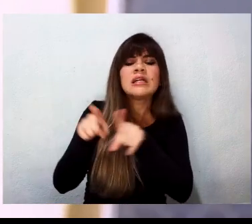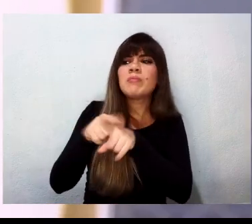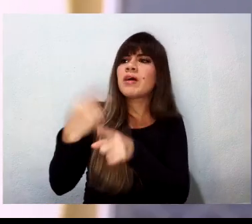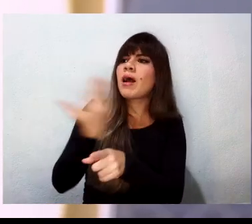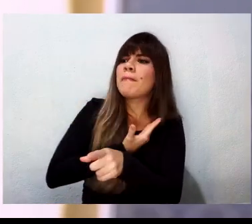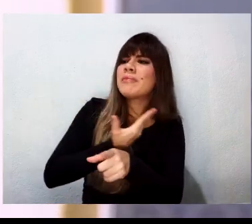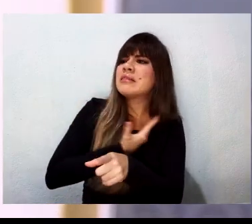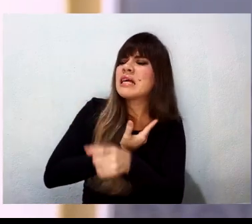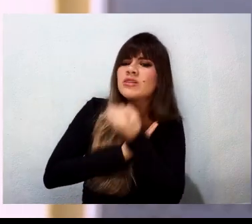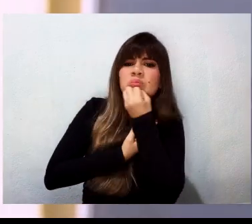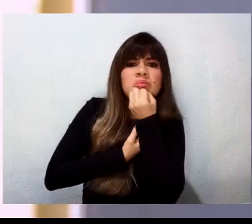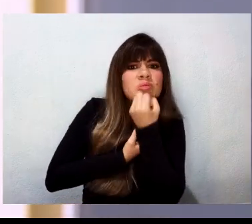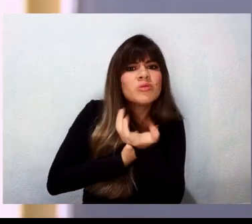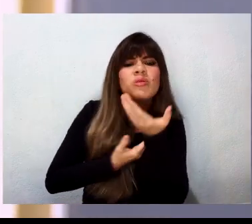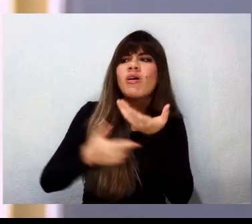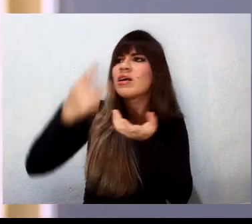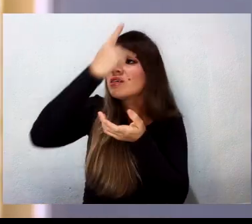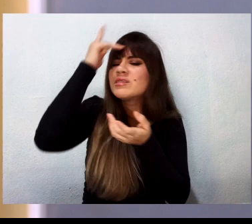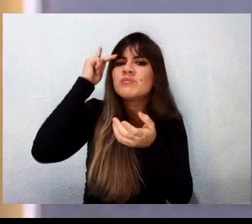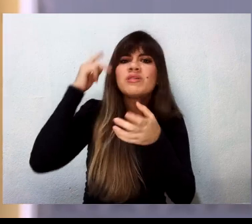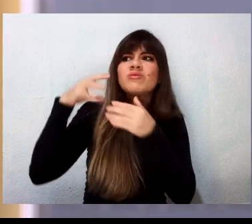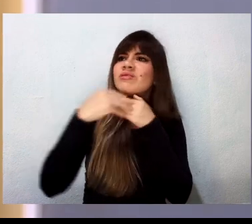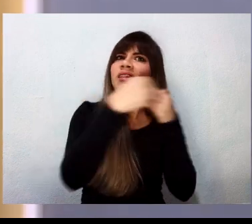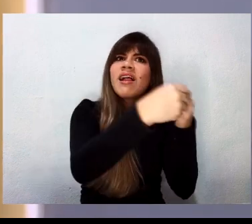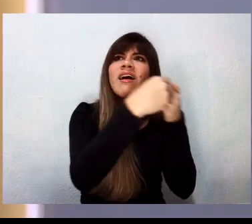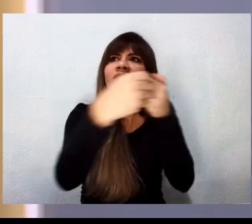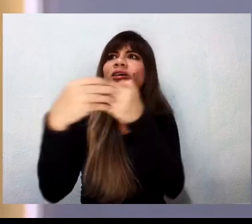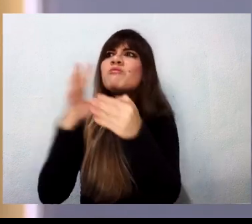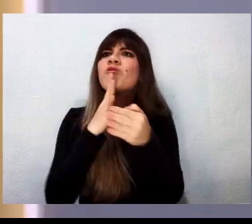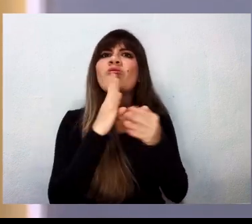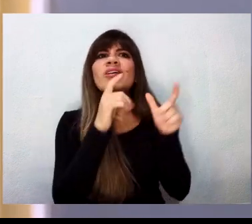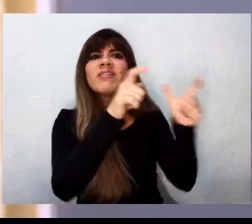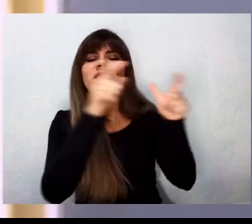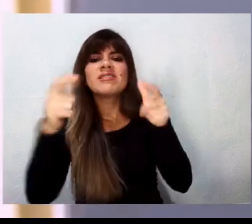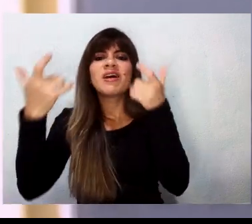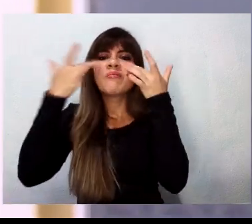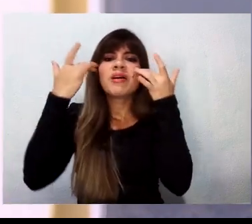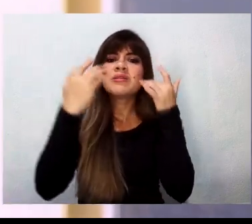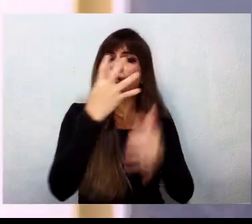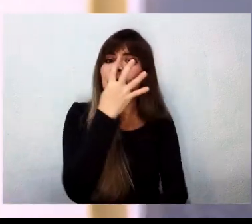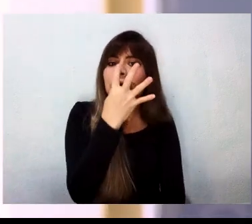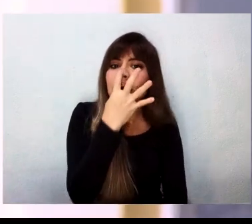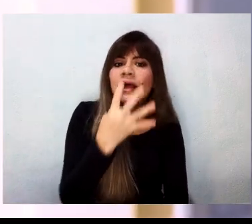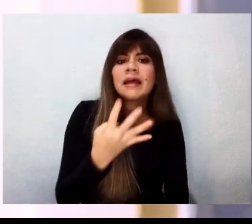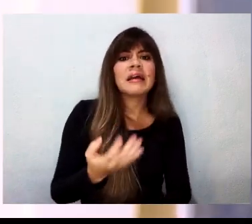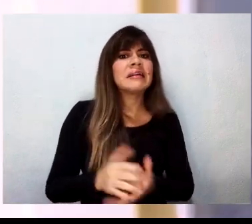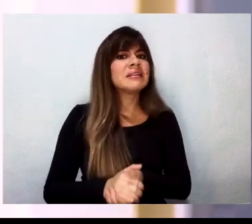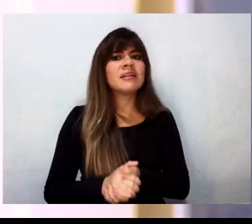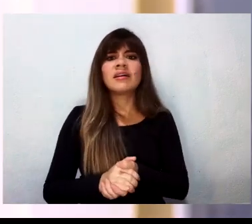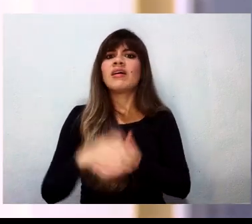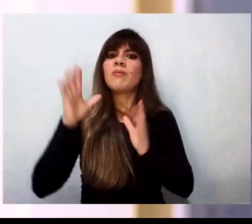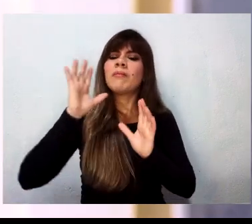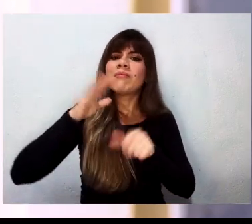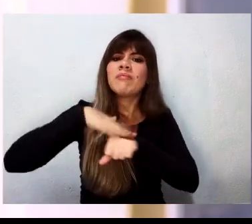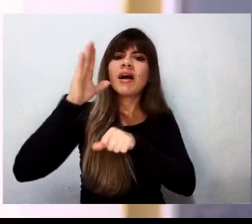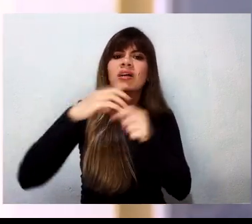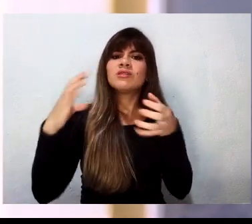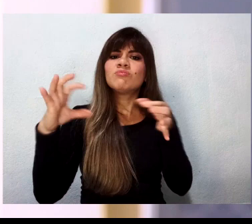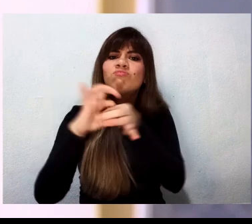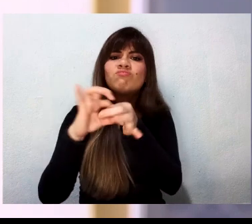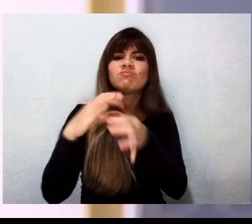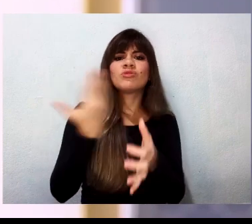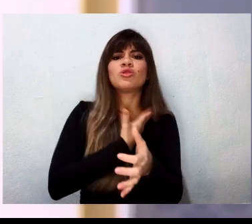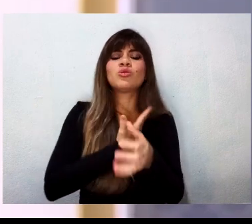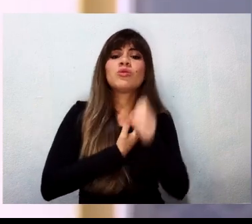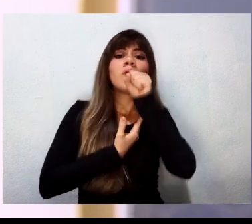uma amizade massa da galera levar a gente para assistir peças, aproximar mais